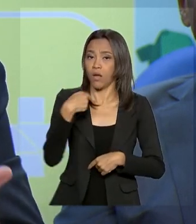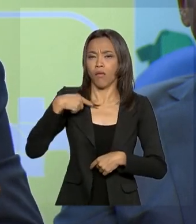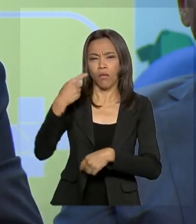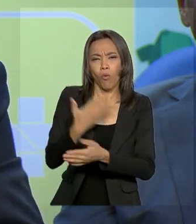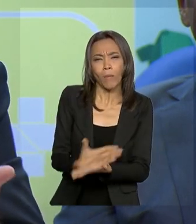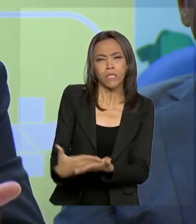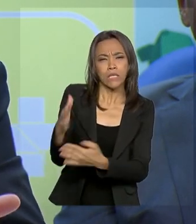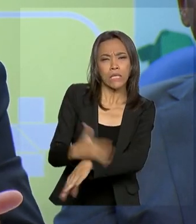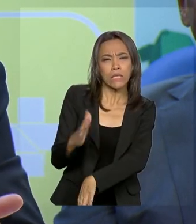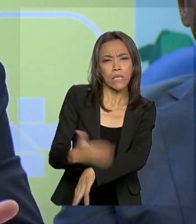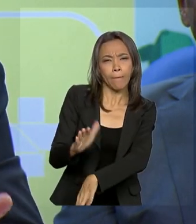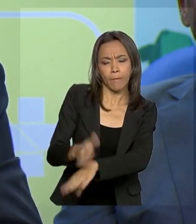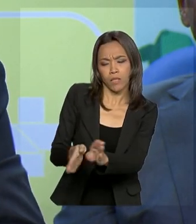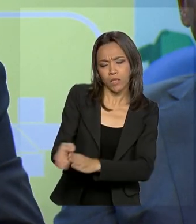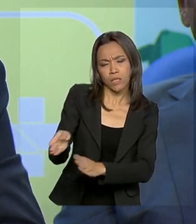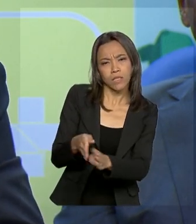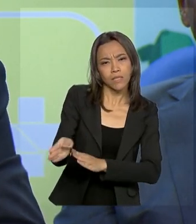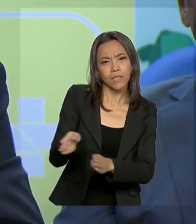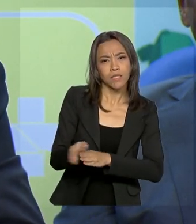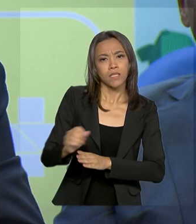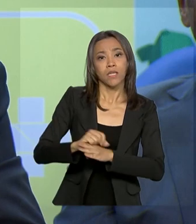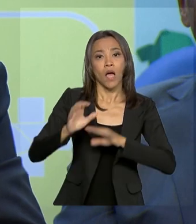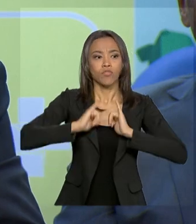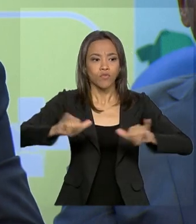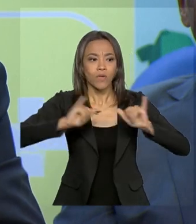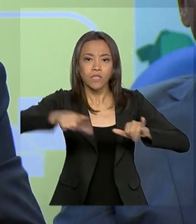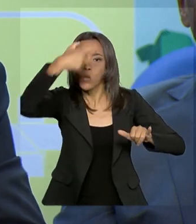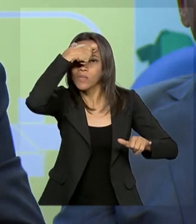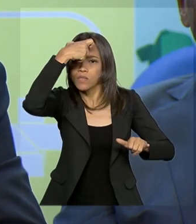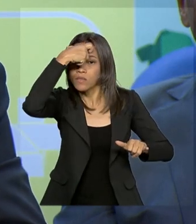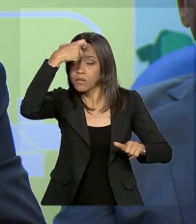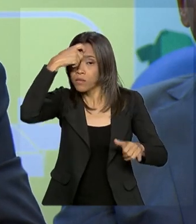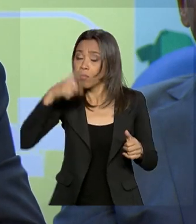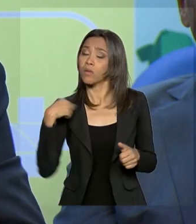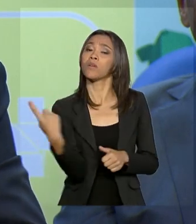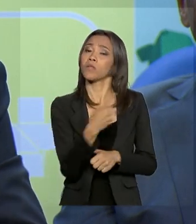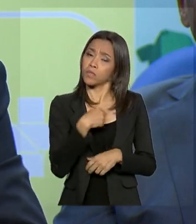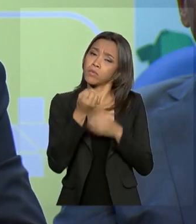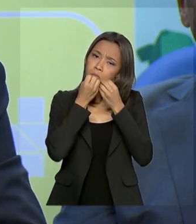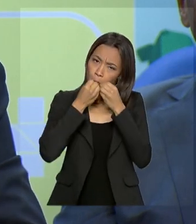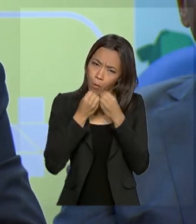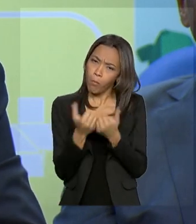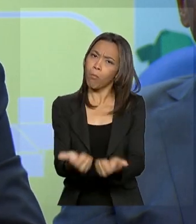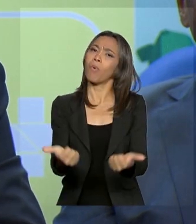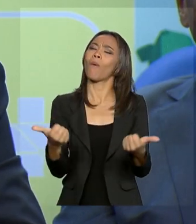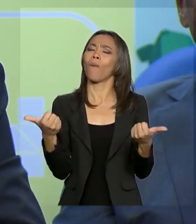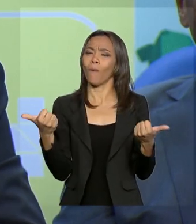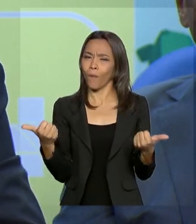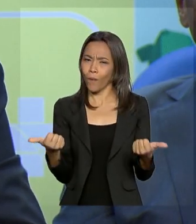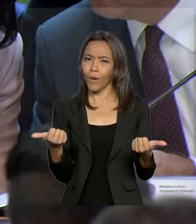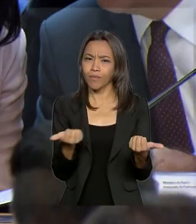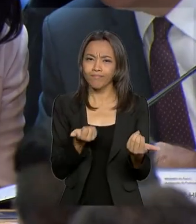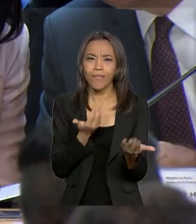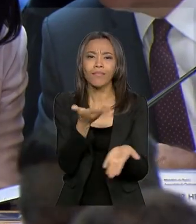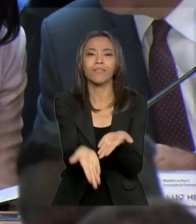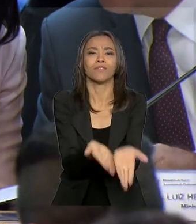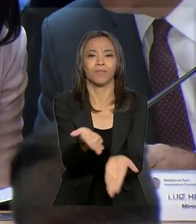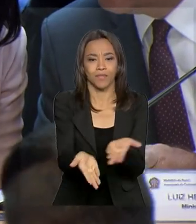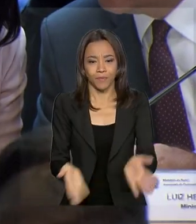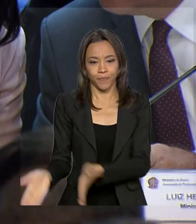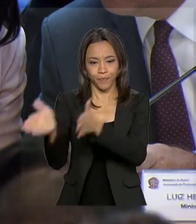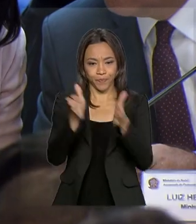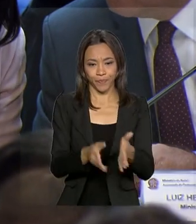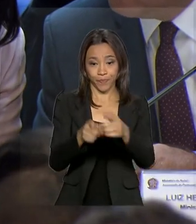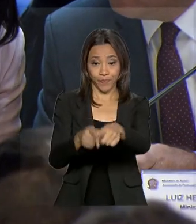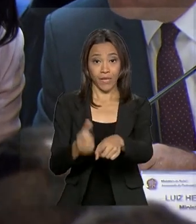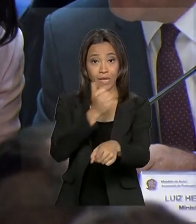para a formação, para a sensibilização dessa rede, para a gente poder fazer uma boa primeira abordagem. A primeira-dama,